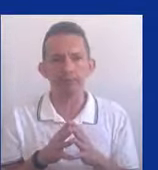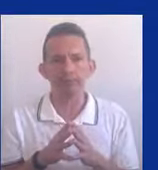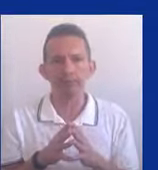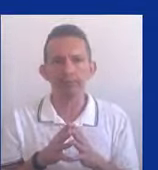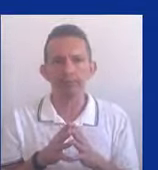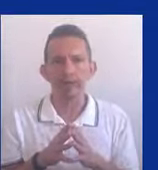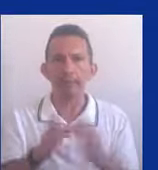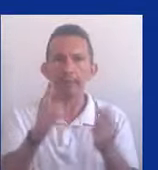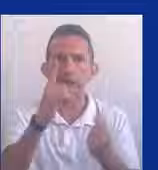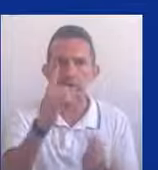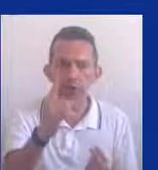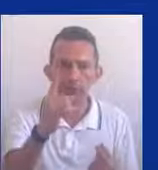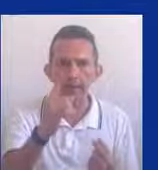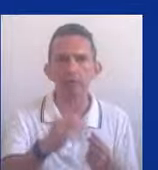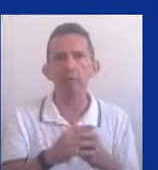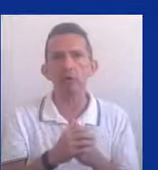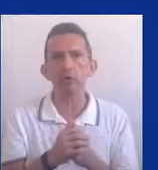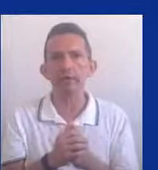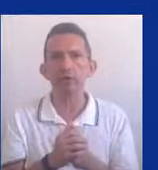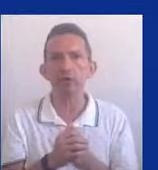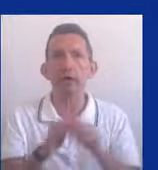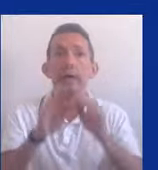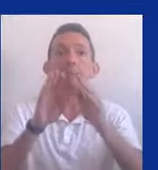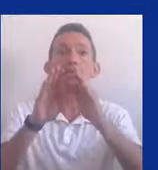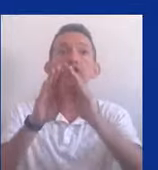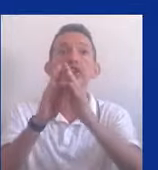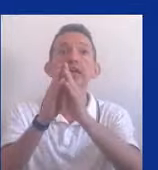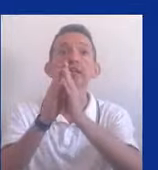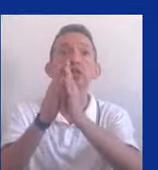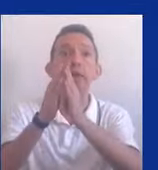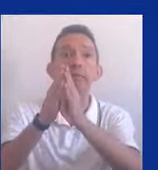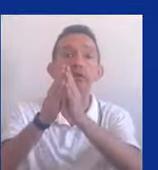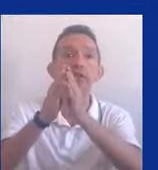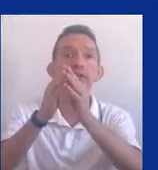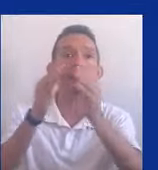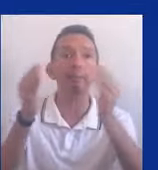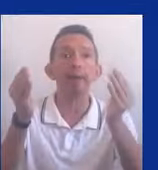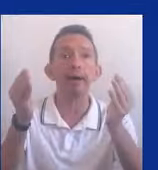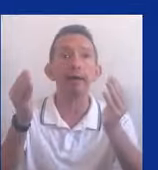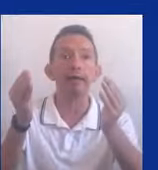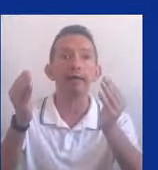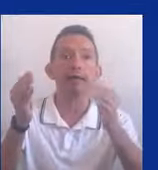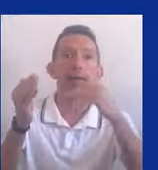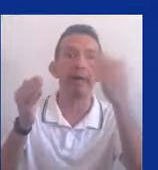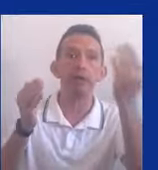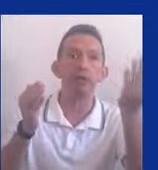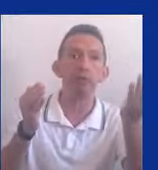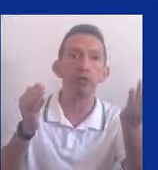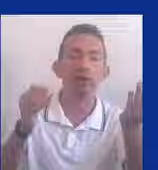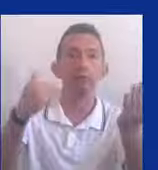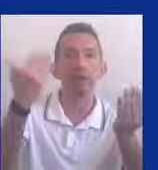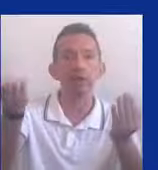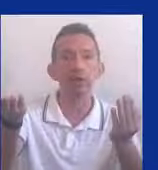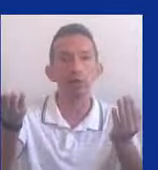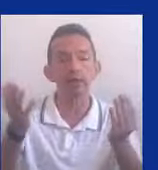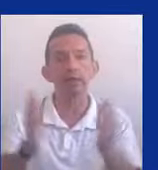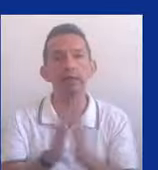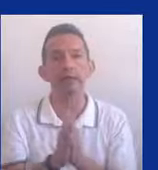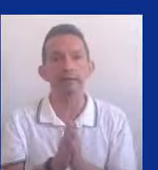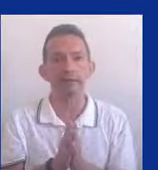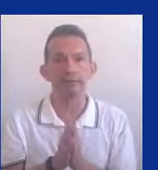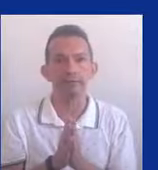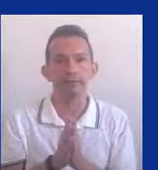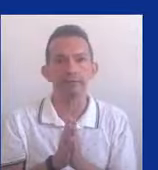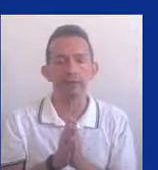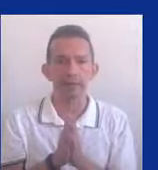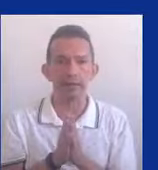fundamental. Apesar que o citoplasma é uma coisa só, mas didaticamente a gente separa a parte bioquímica das